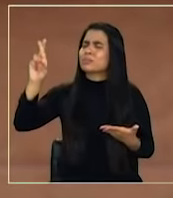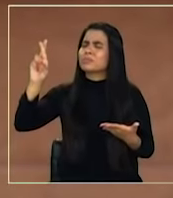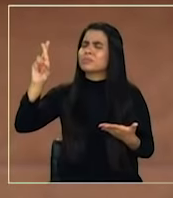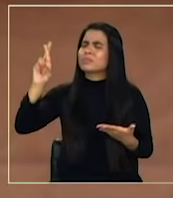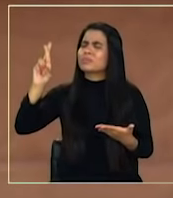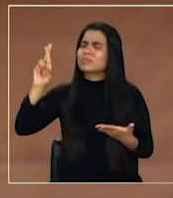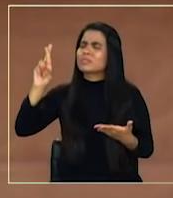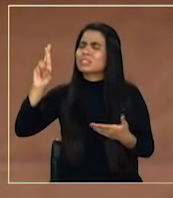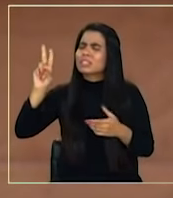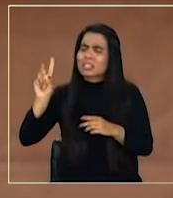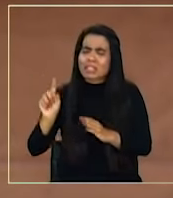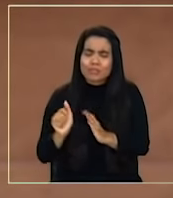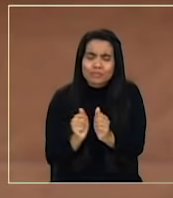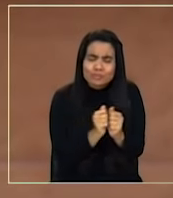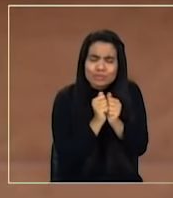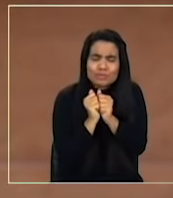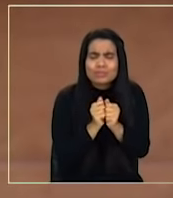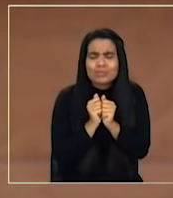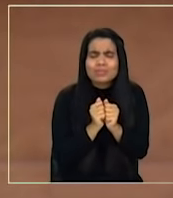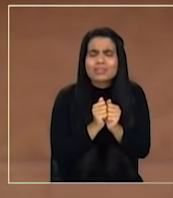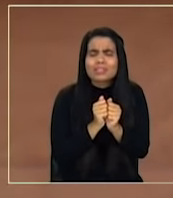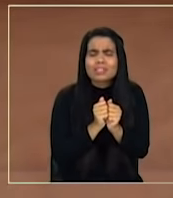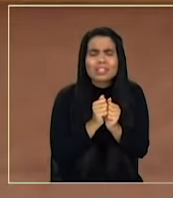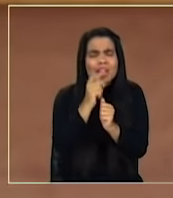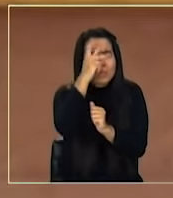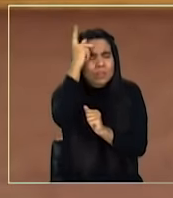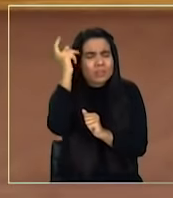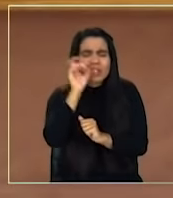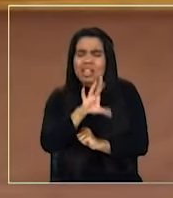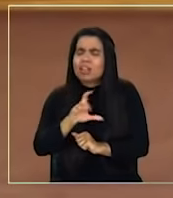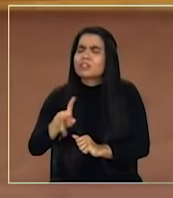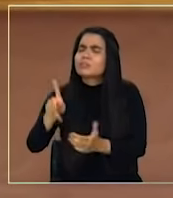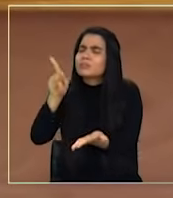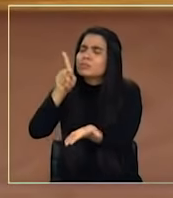fazer a tua presença ser real,